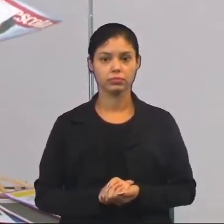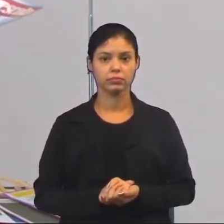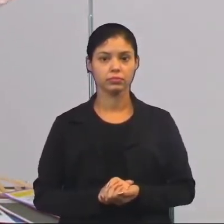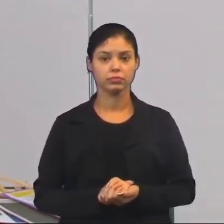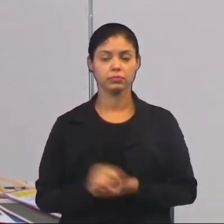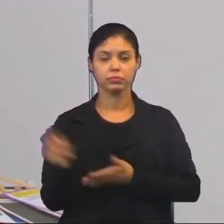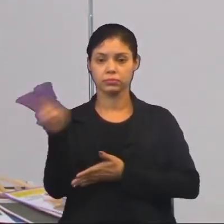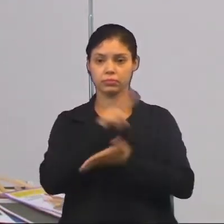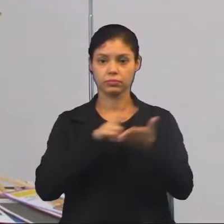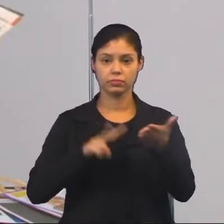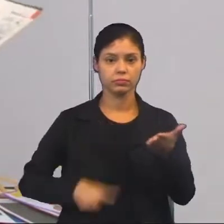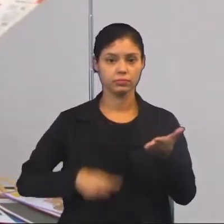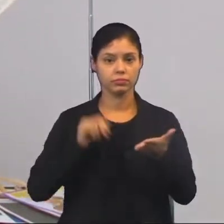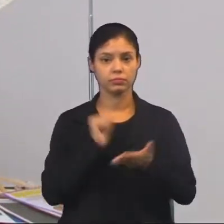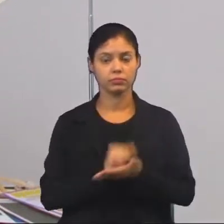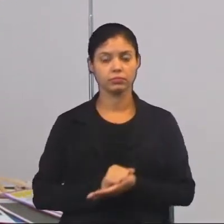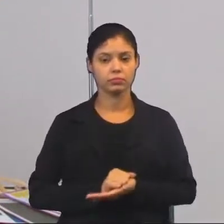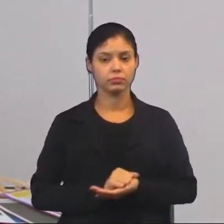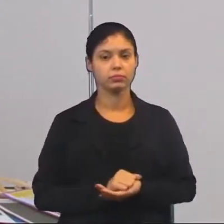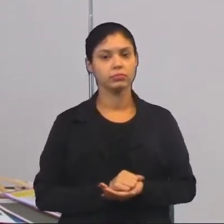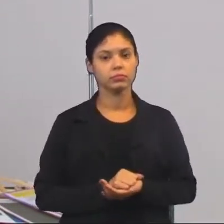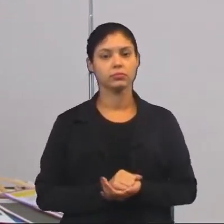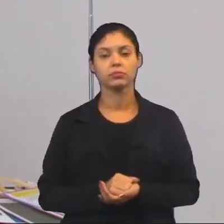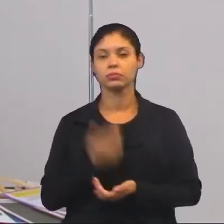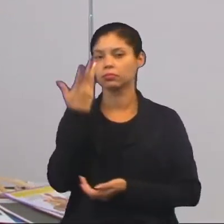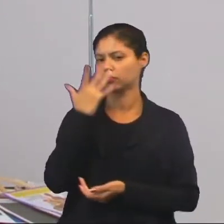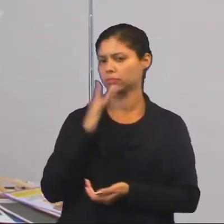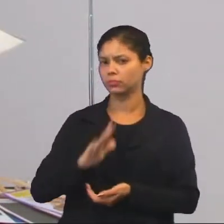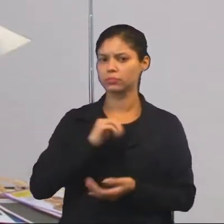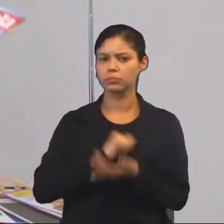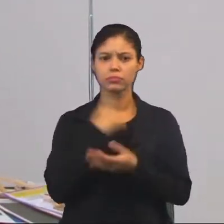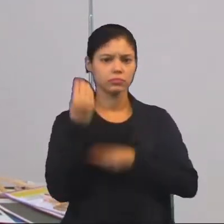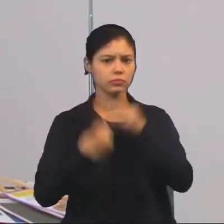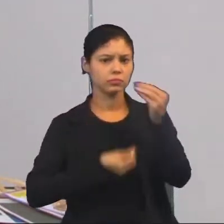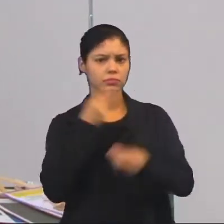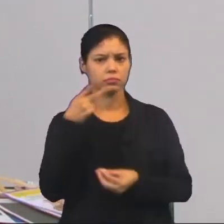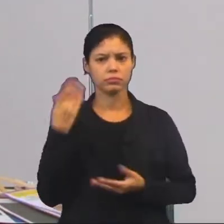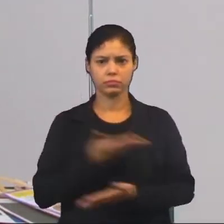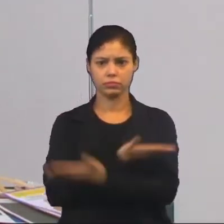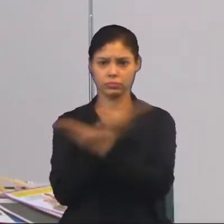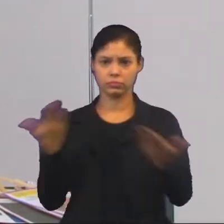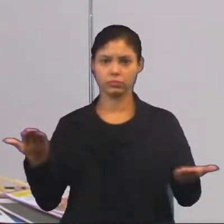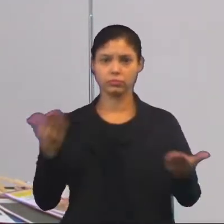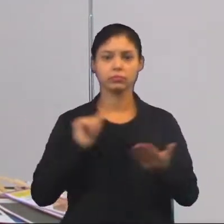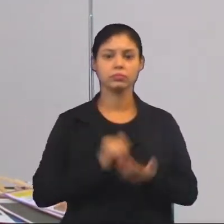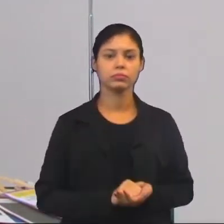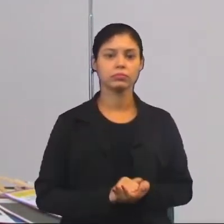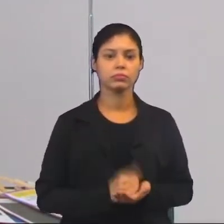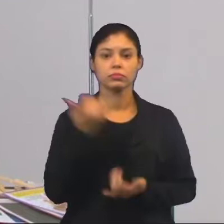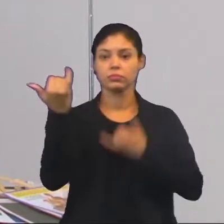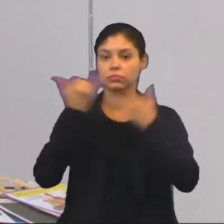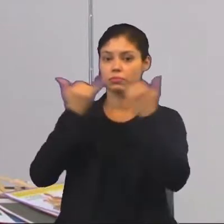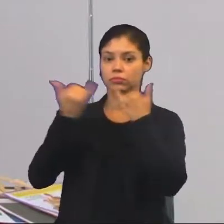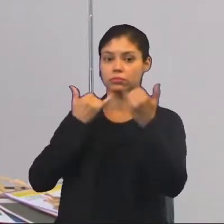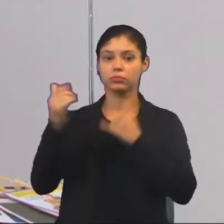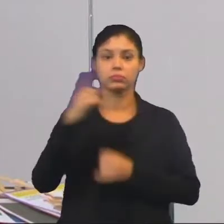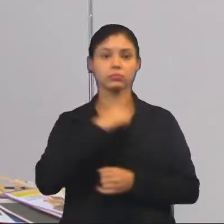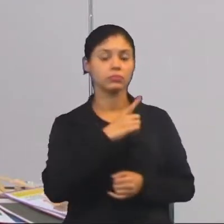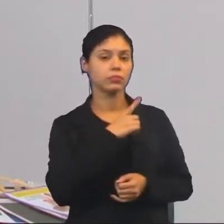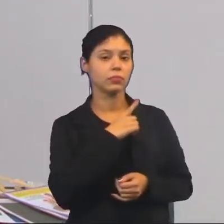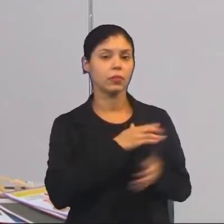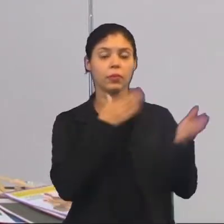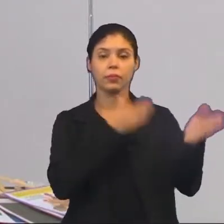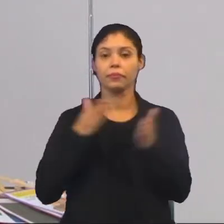Podemos fazer a leitura. E crianças, como eu falei para vocês, as notícias, ela tem as